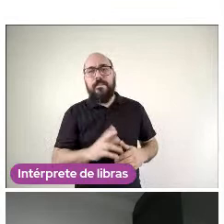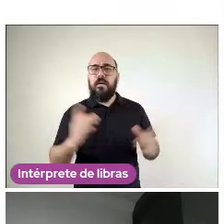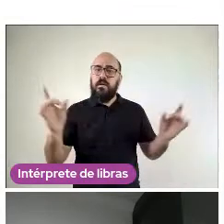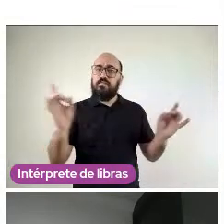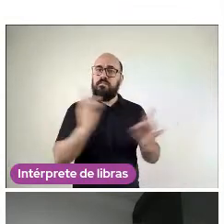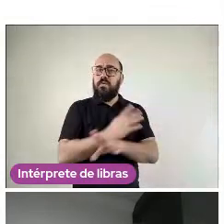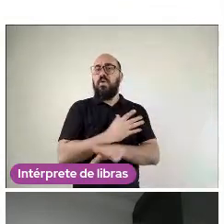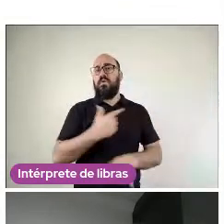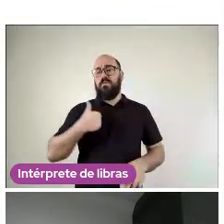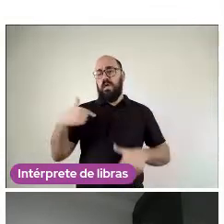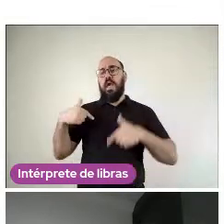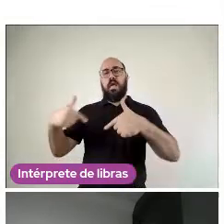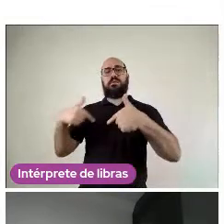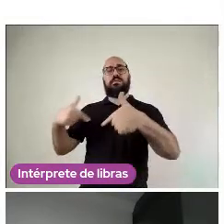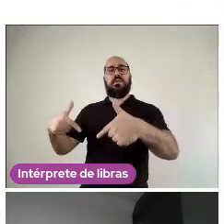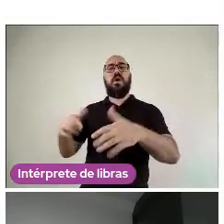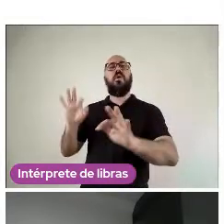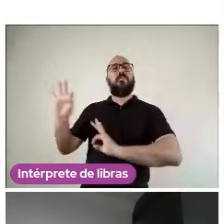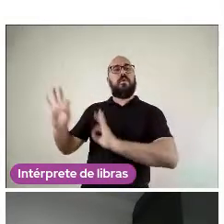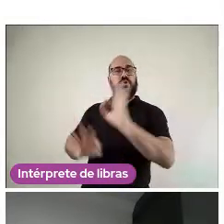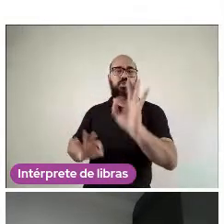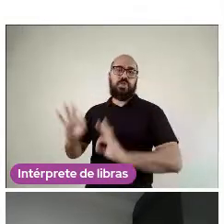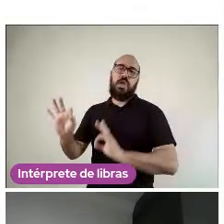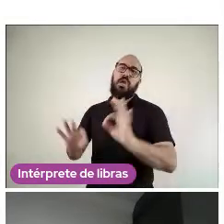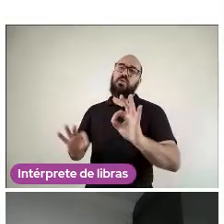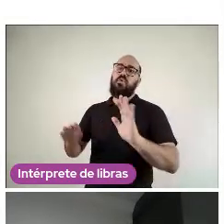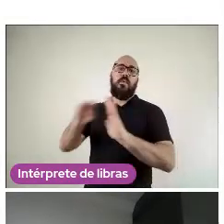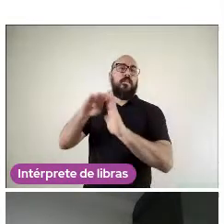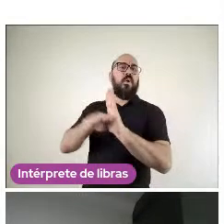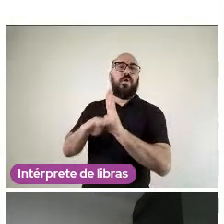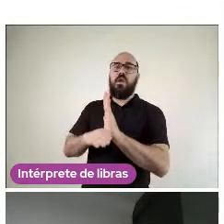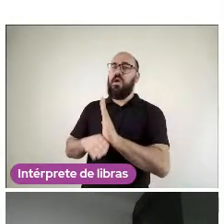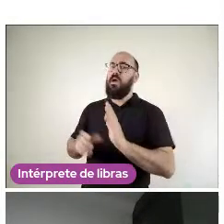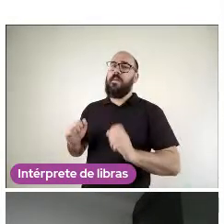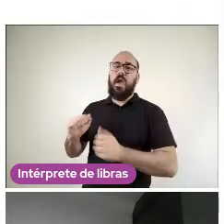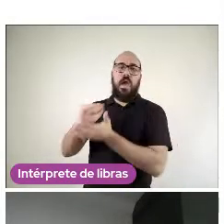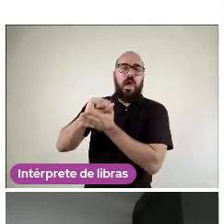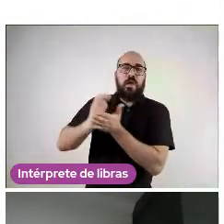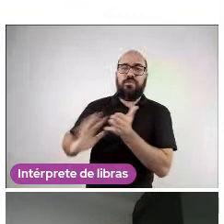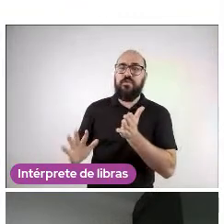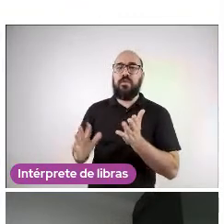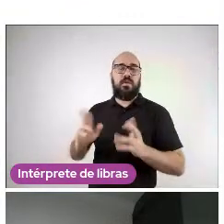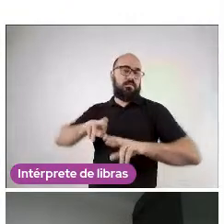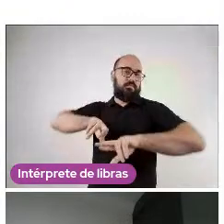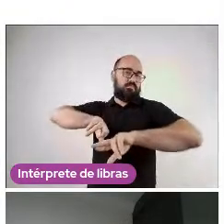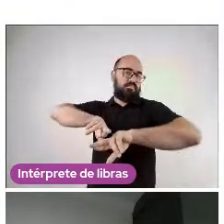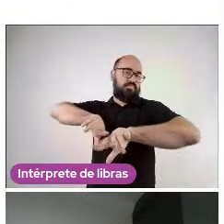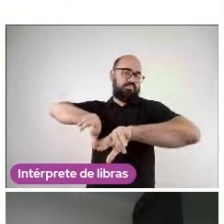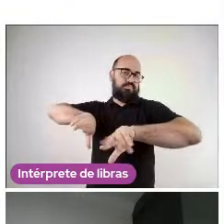cadastrar suas ações ali, sejam programas, projetos, ou atividades, ou contribuições.